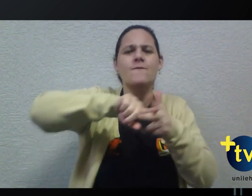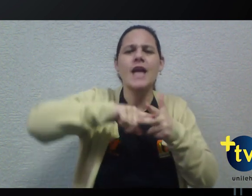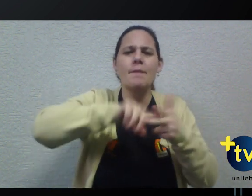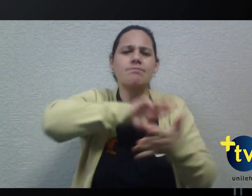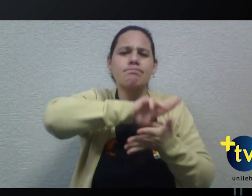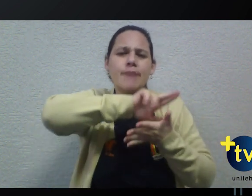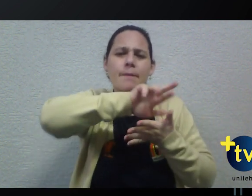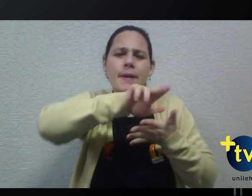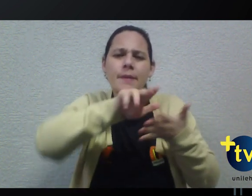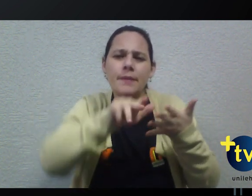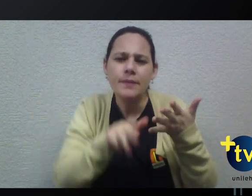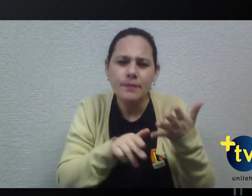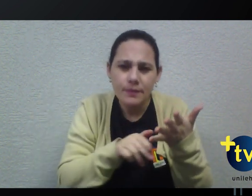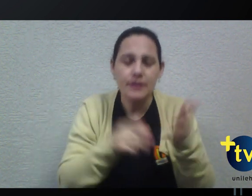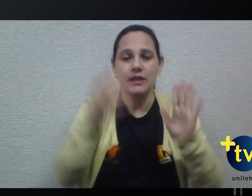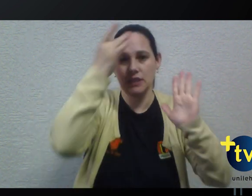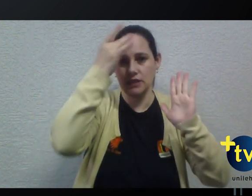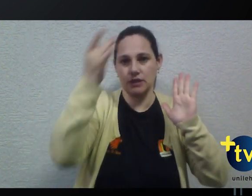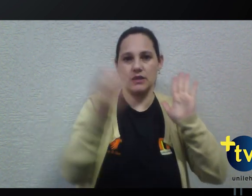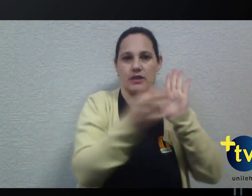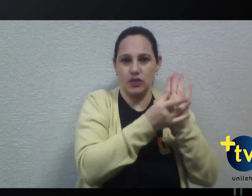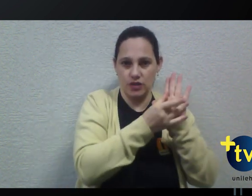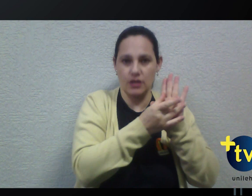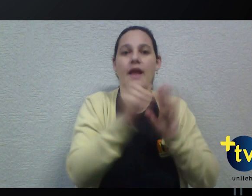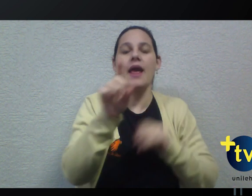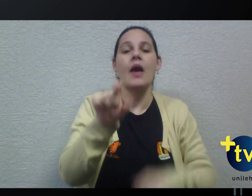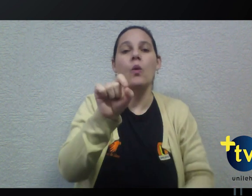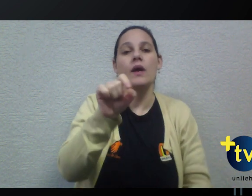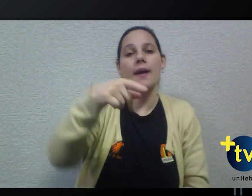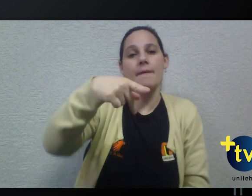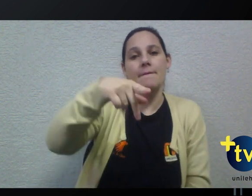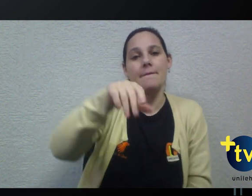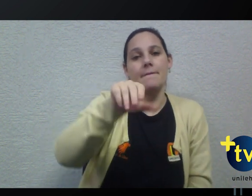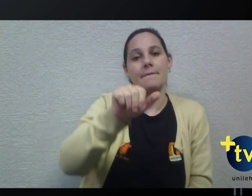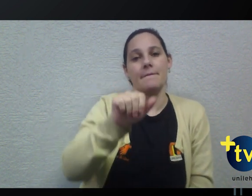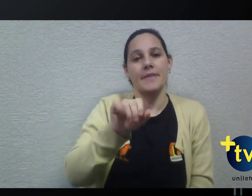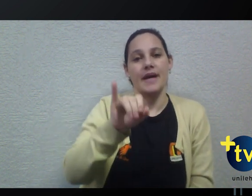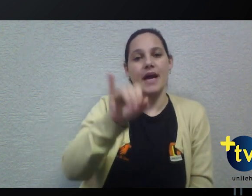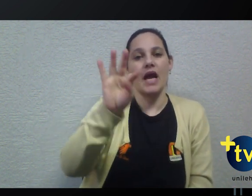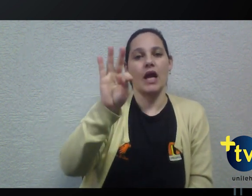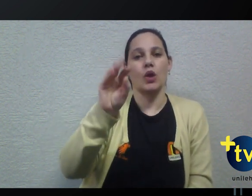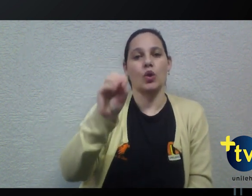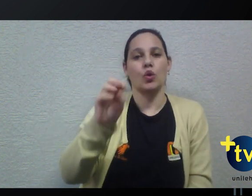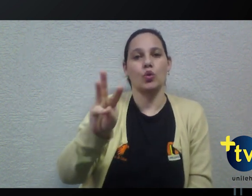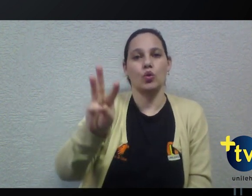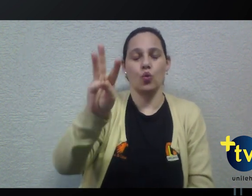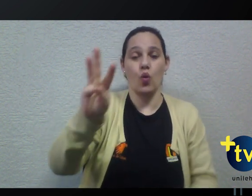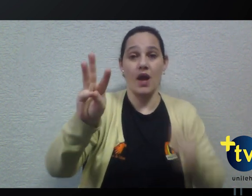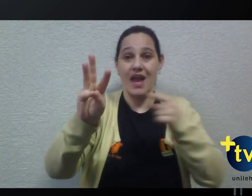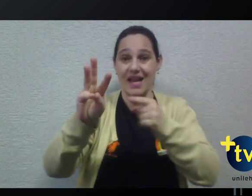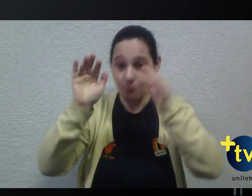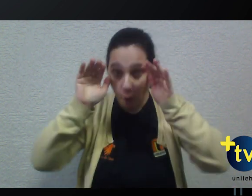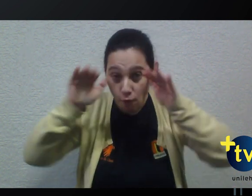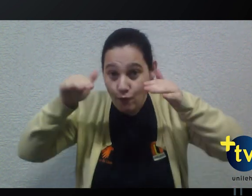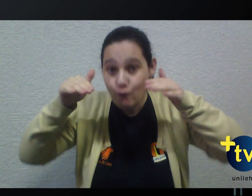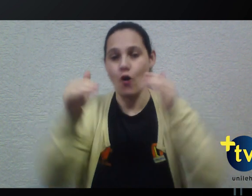Teste em diversas ferramentas possíveis. Então, uma das ferramentas mais comuns dentro da inteligência artificial e ciência de dados é o Python. E que